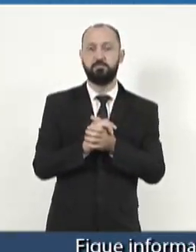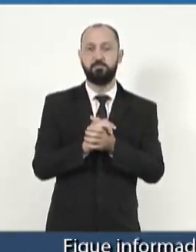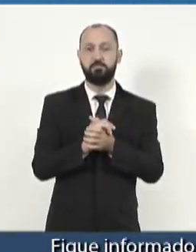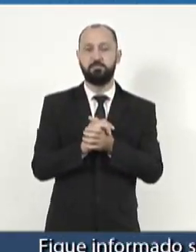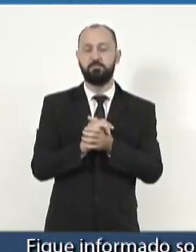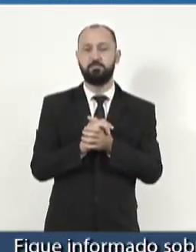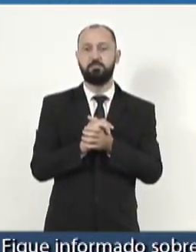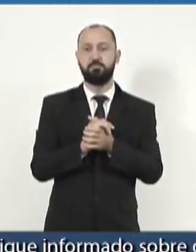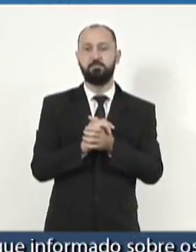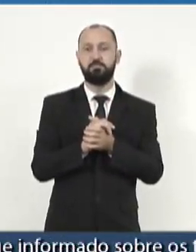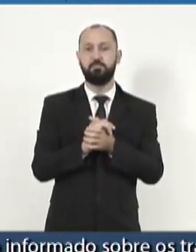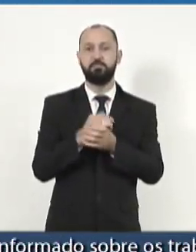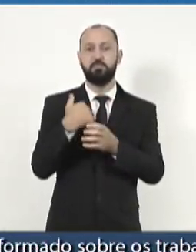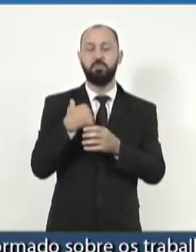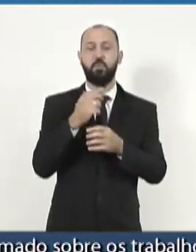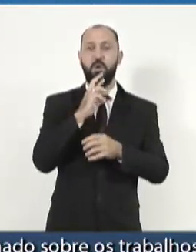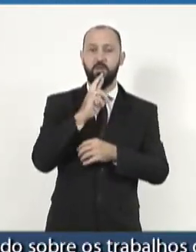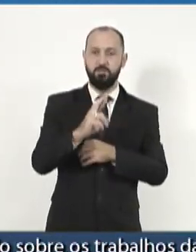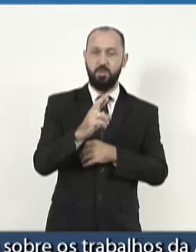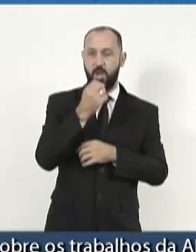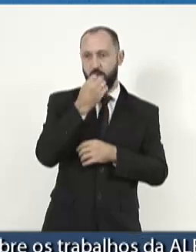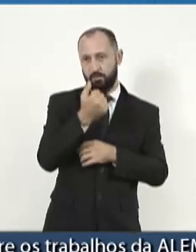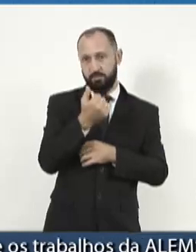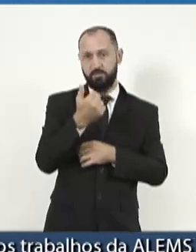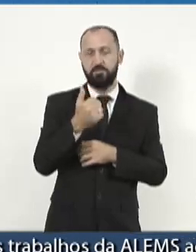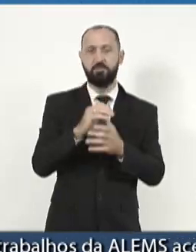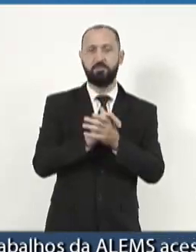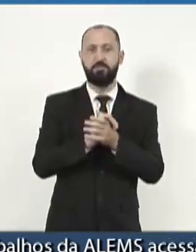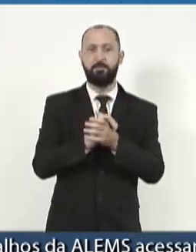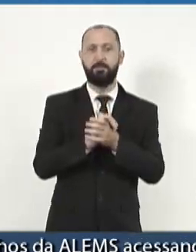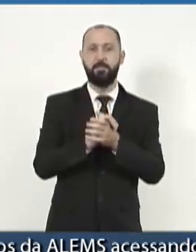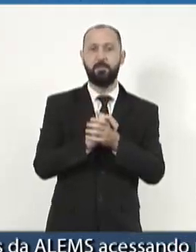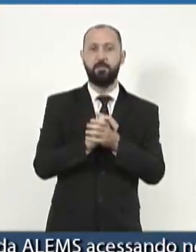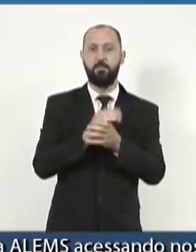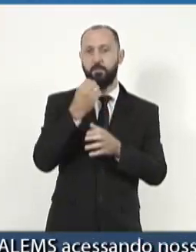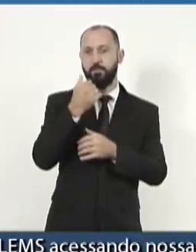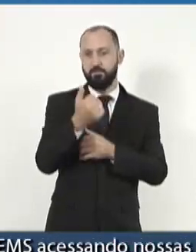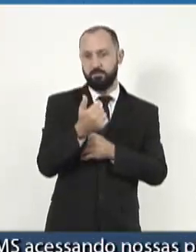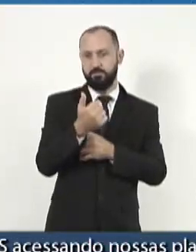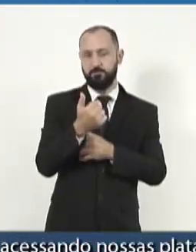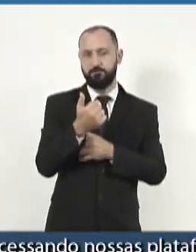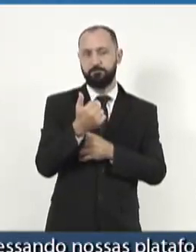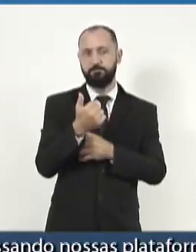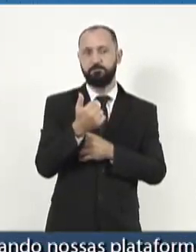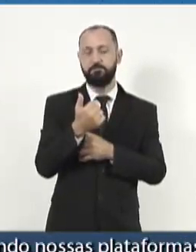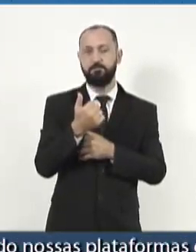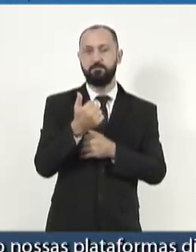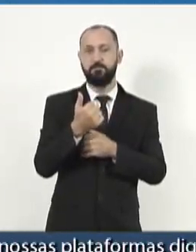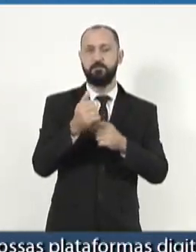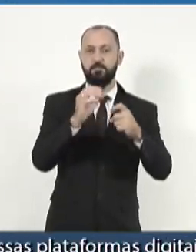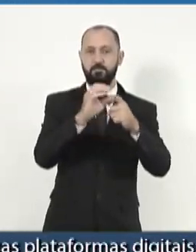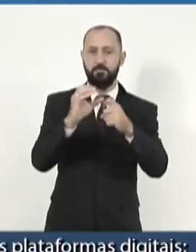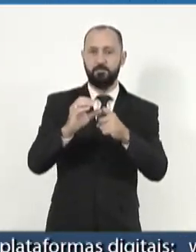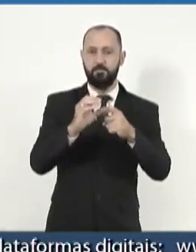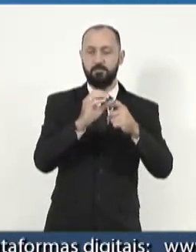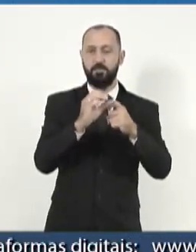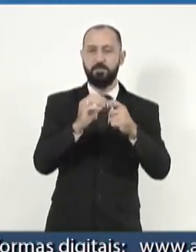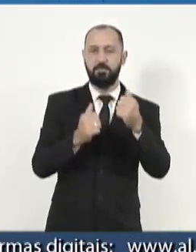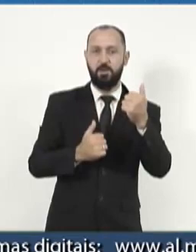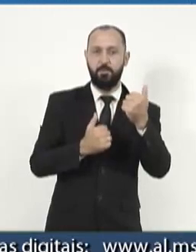devendo para a CACEMES, né? Então, a partir de agora, os servidores não vão mais pagar esse